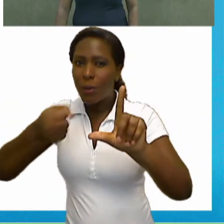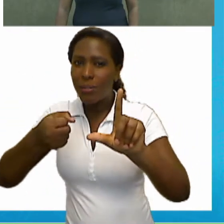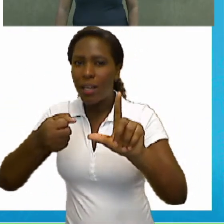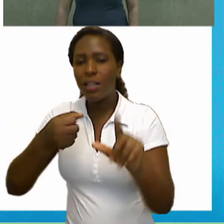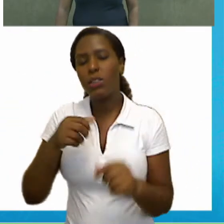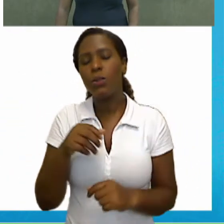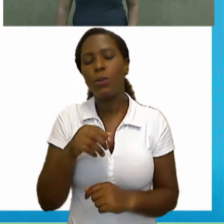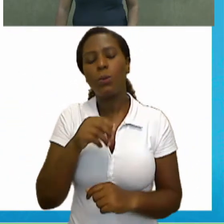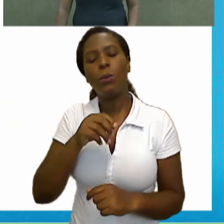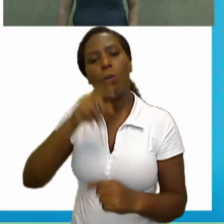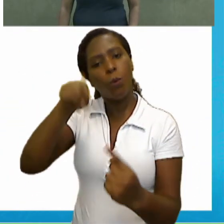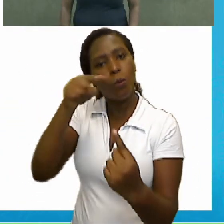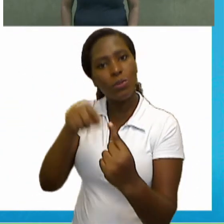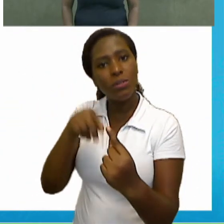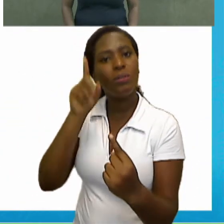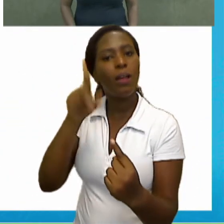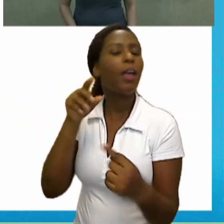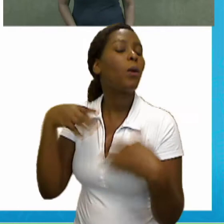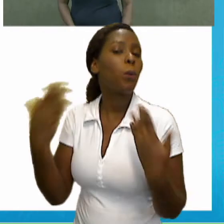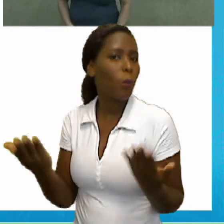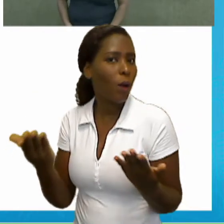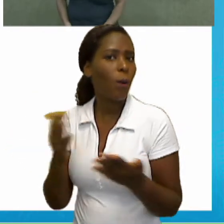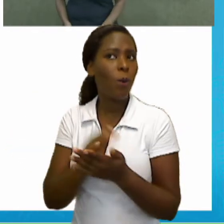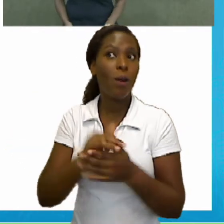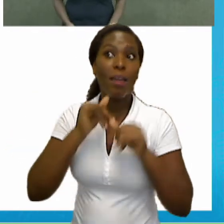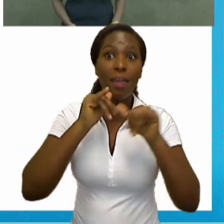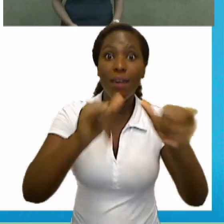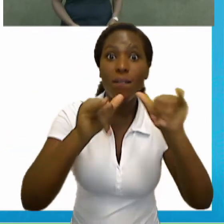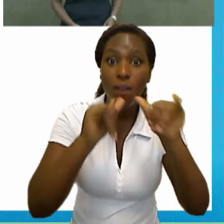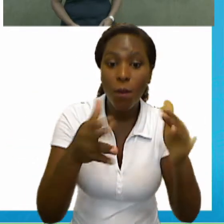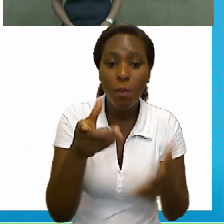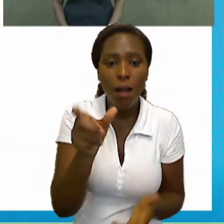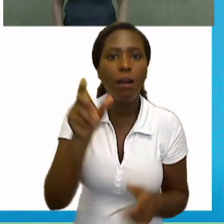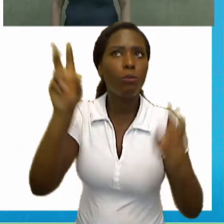determinado assunto para informar o leitor.